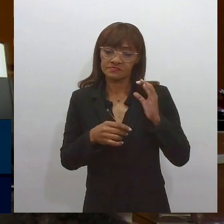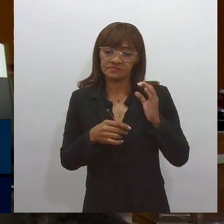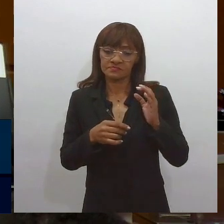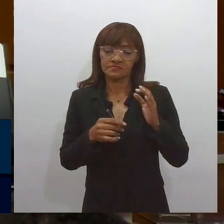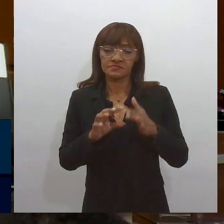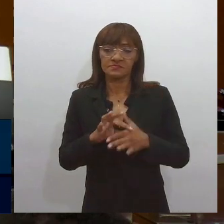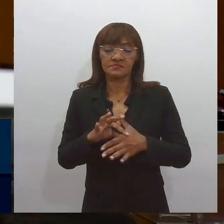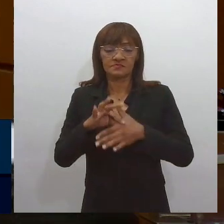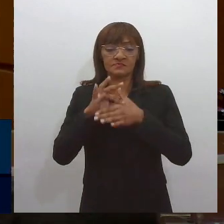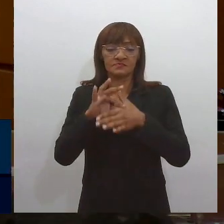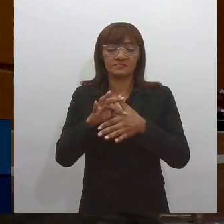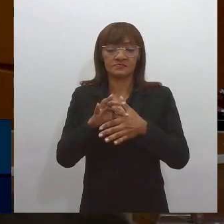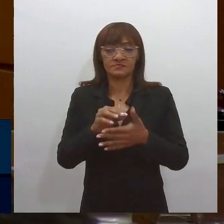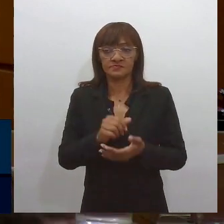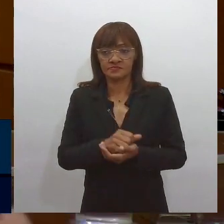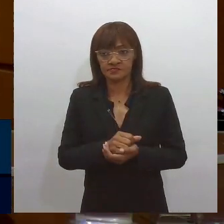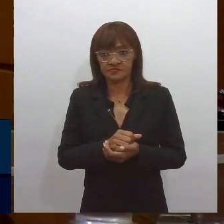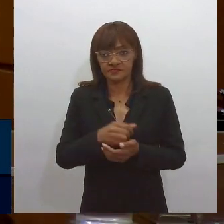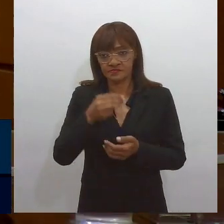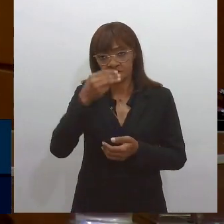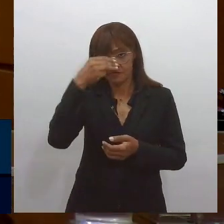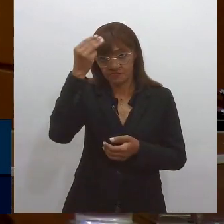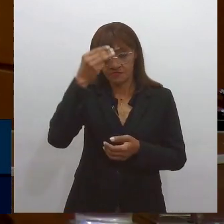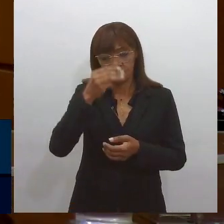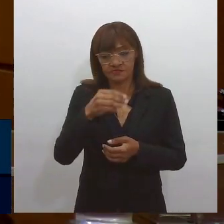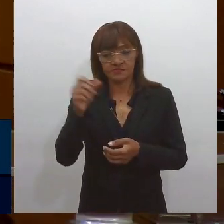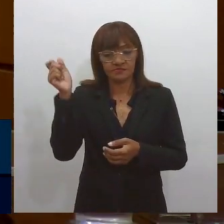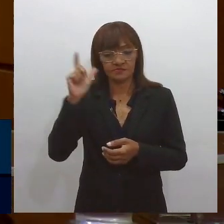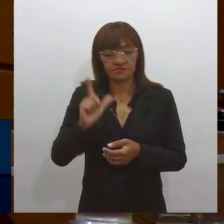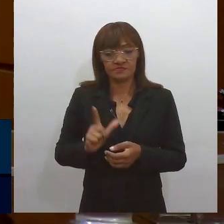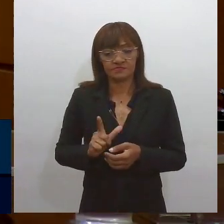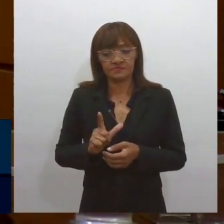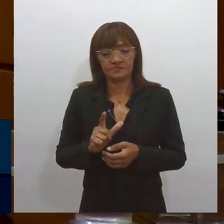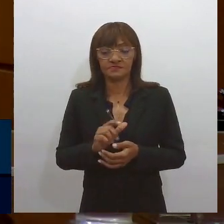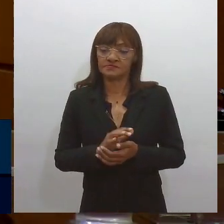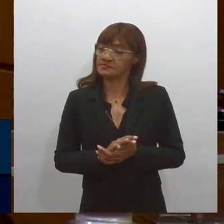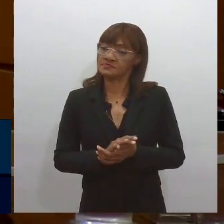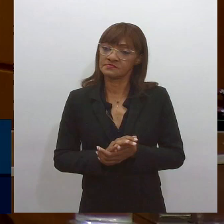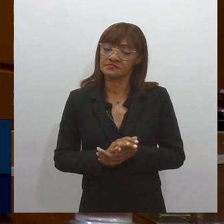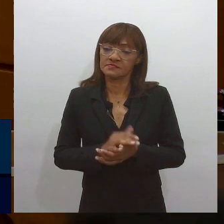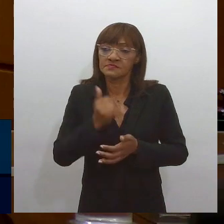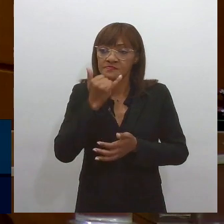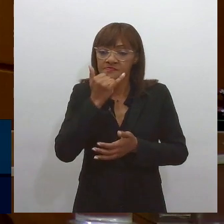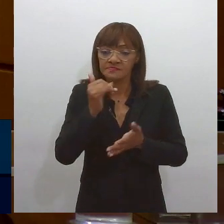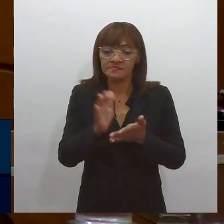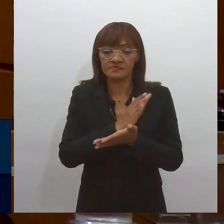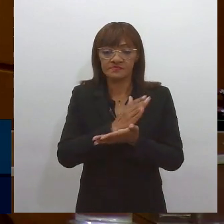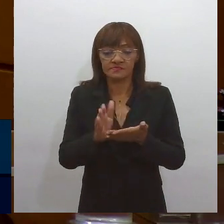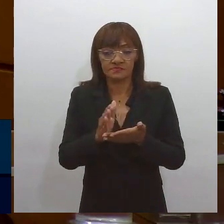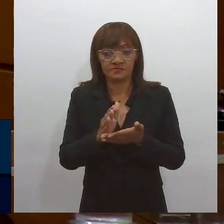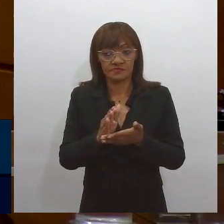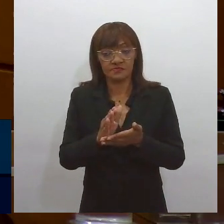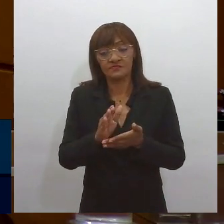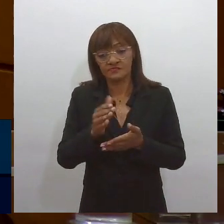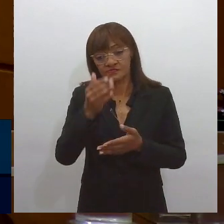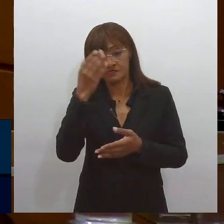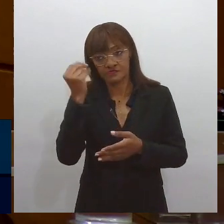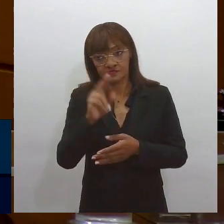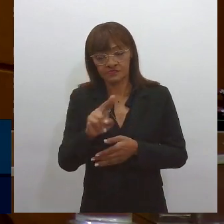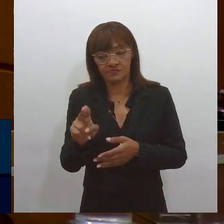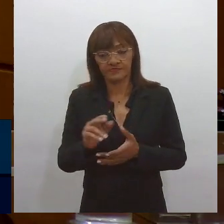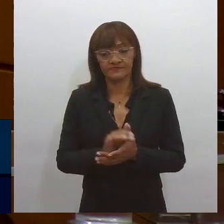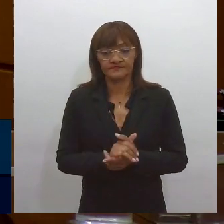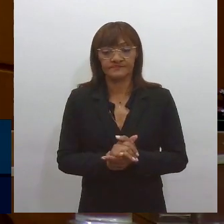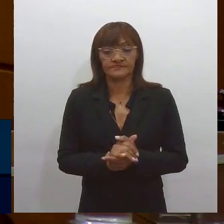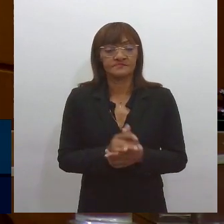Lidiane se eu esqueci alguém peço desculpas queria cumprimentar também os meus colegas de casa meus colegas